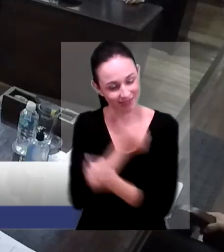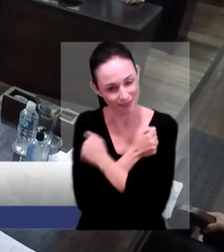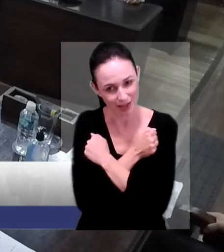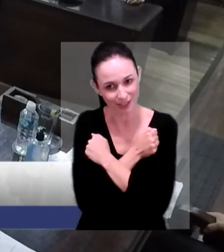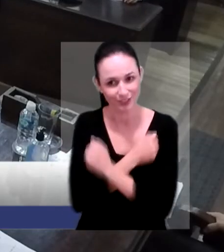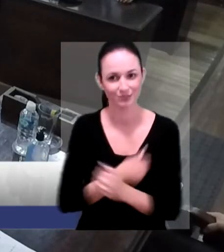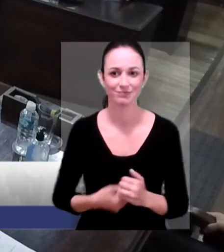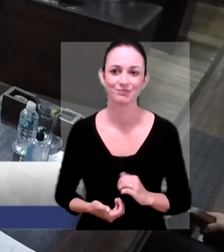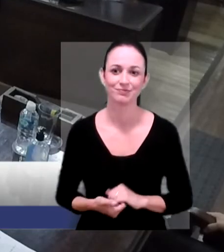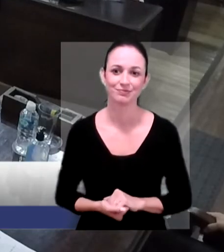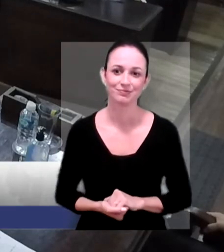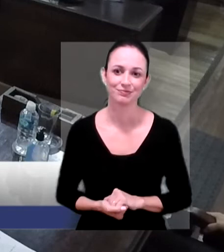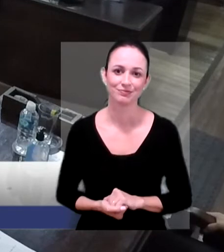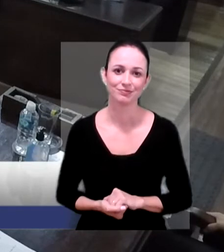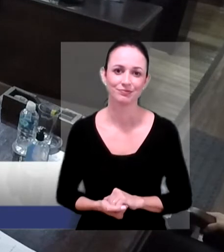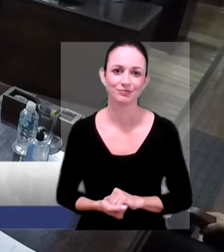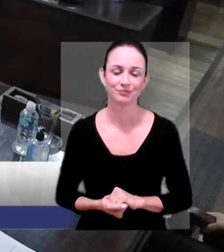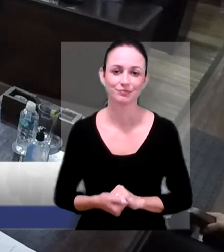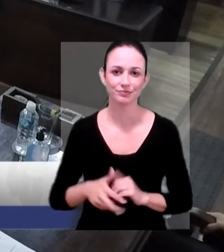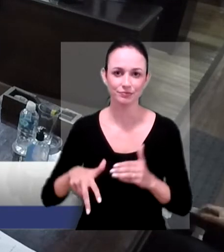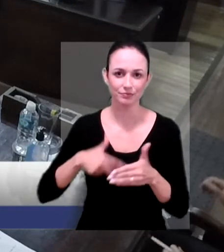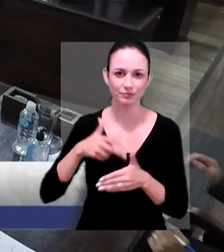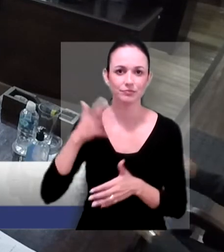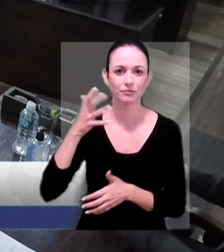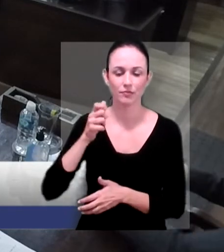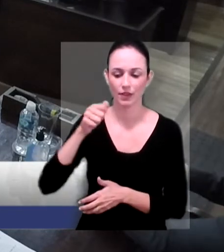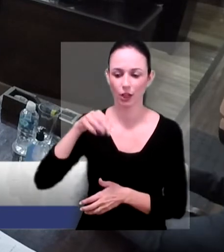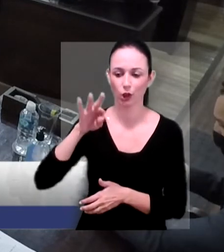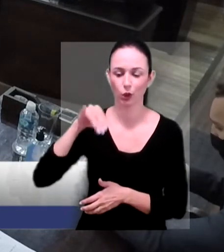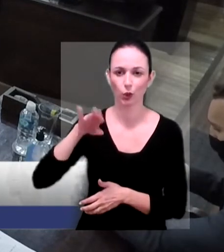Com a palavra o vereador Antônio Luiz Andretto.